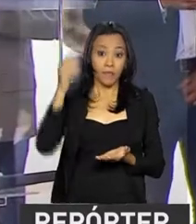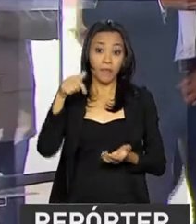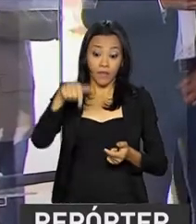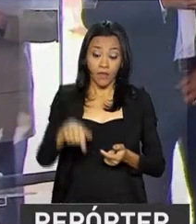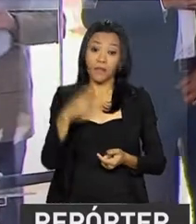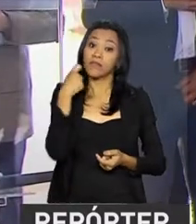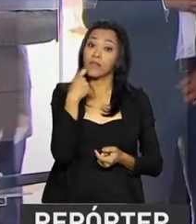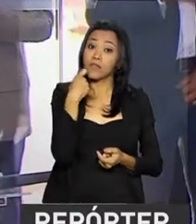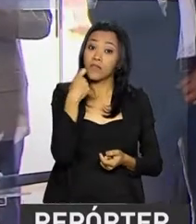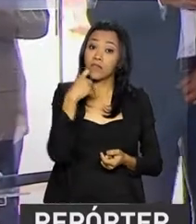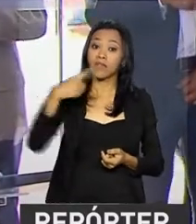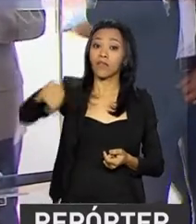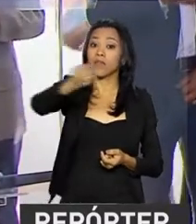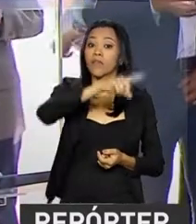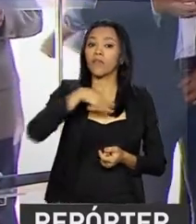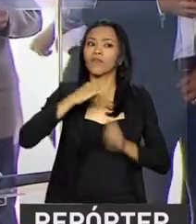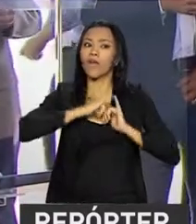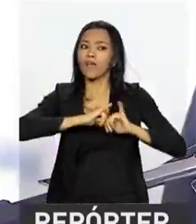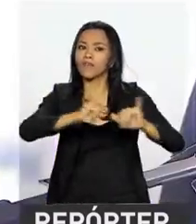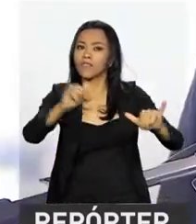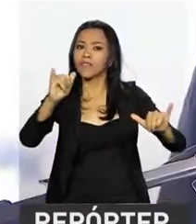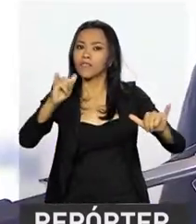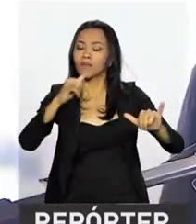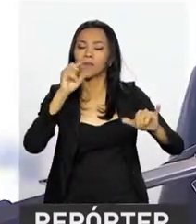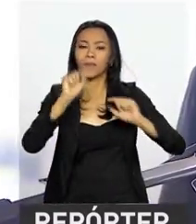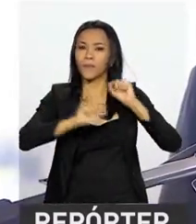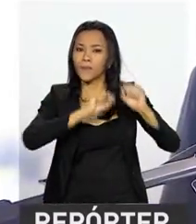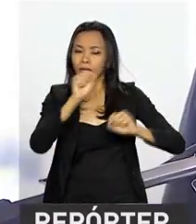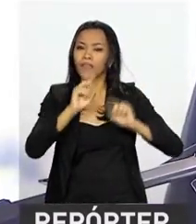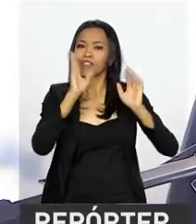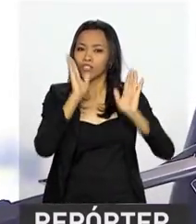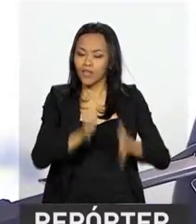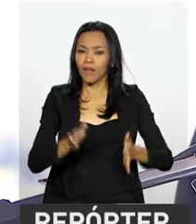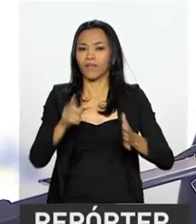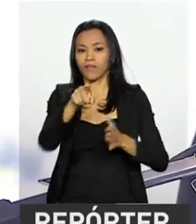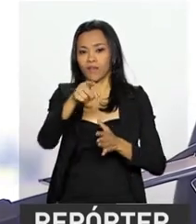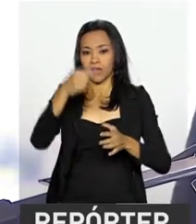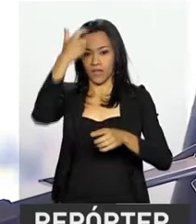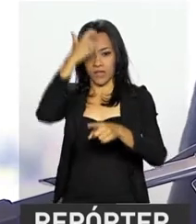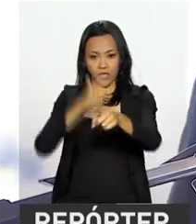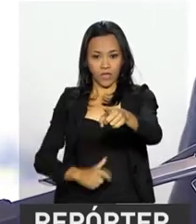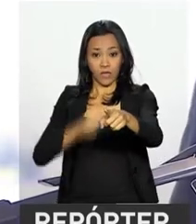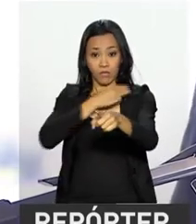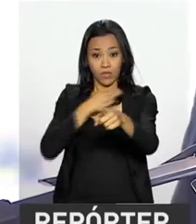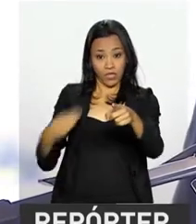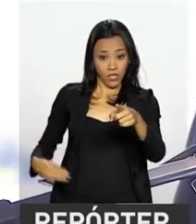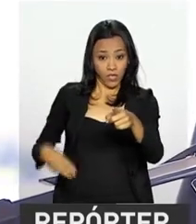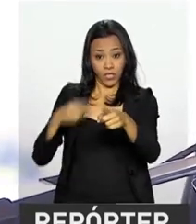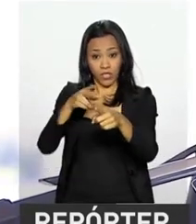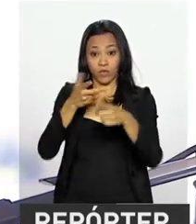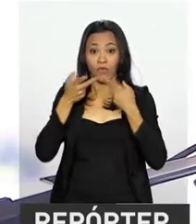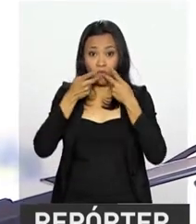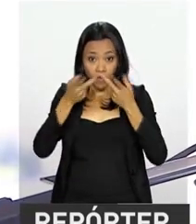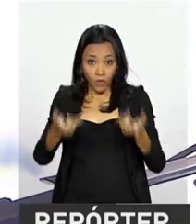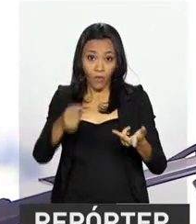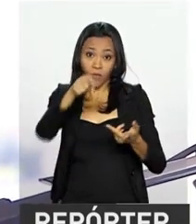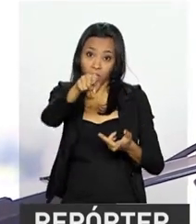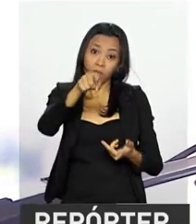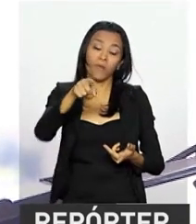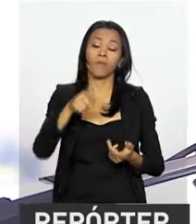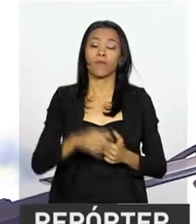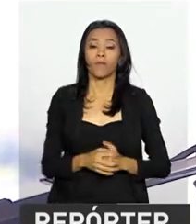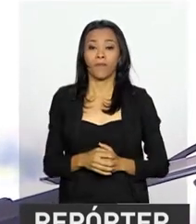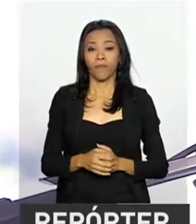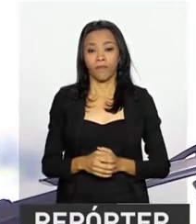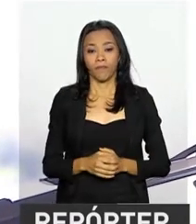sexta-feira, a notícia que os moradores da região queriam ouvir foi anunciada pelo ministro dos Transportes, Portos e Aviação Civil,